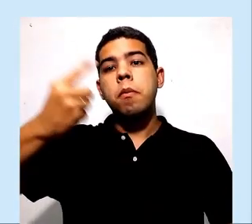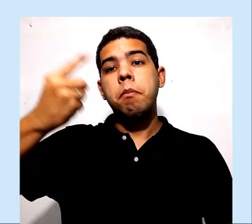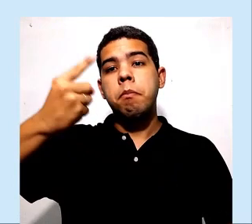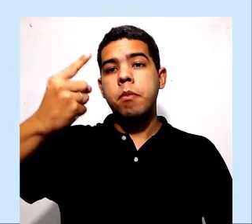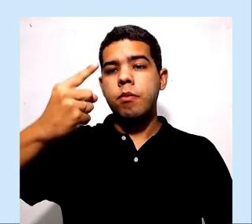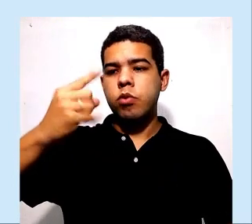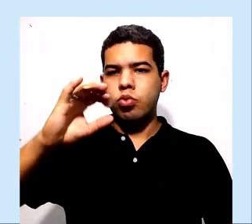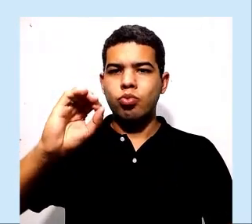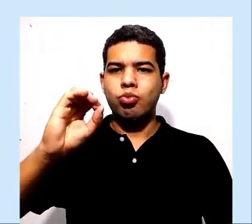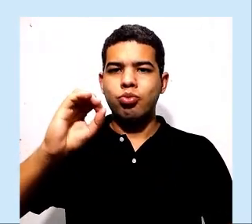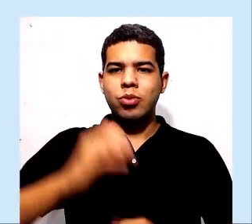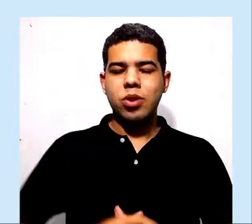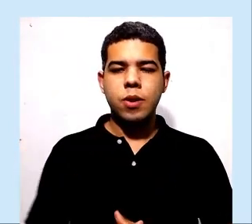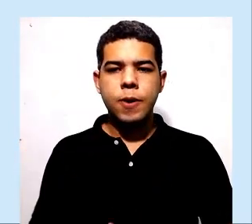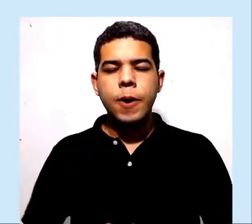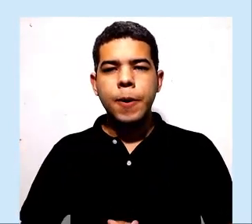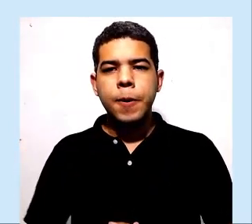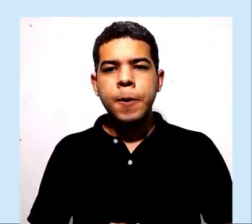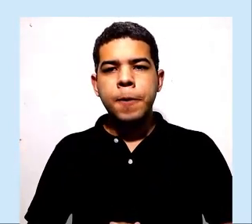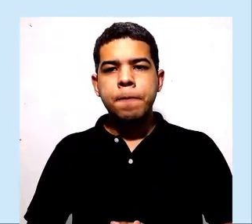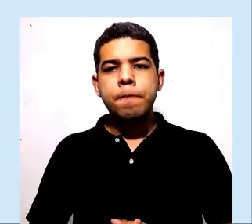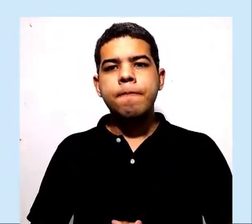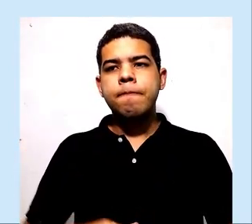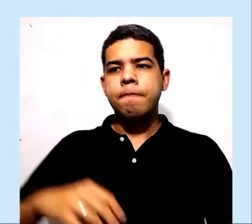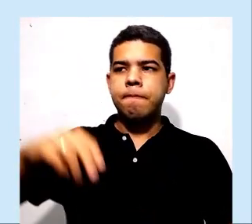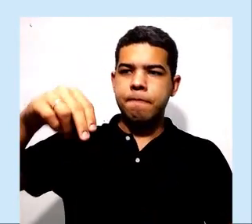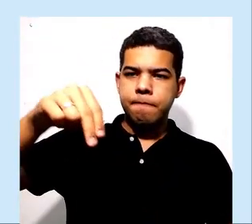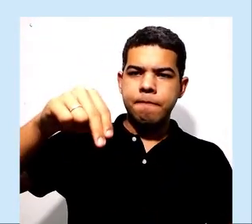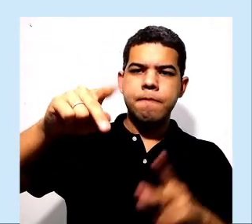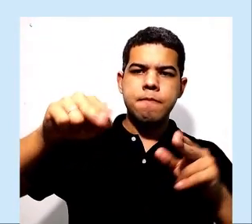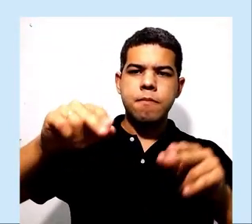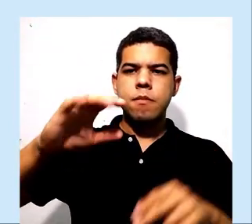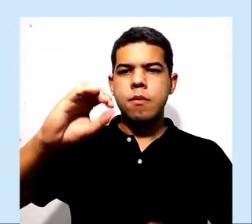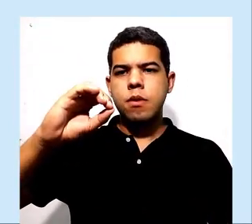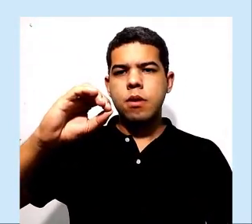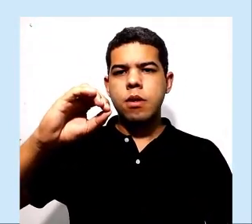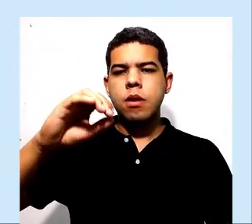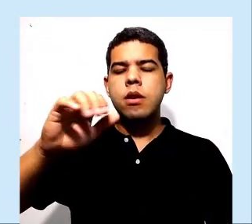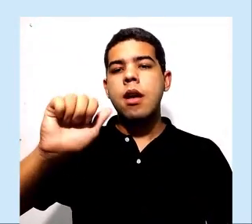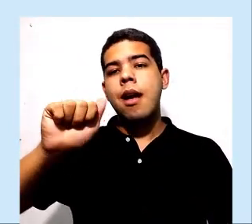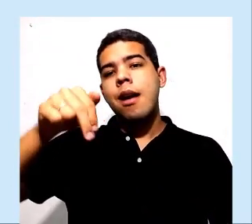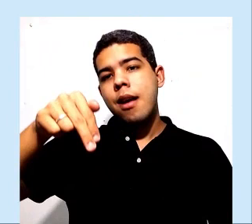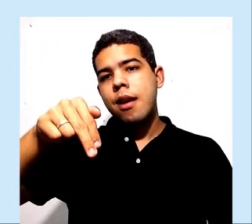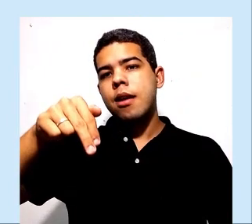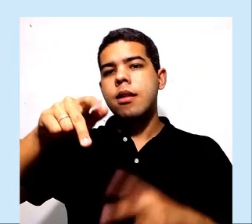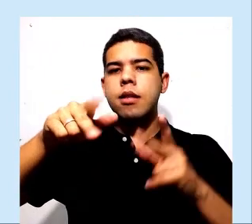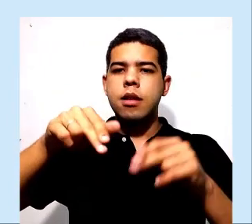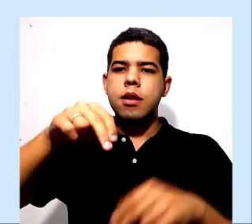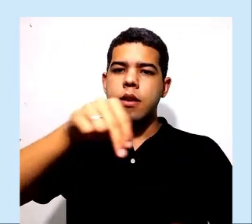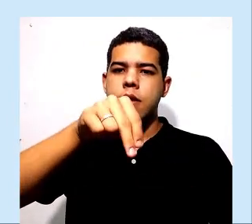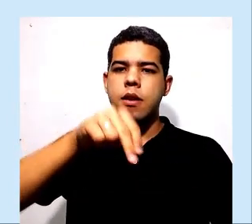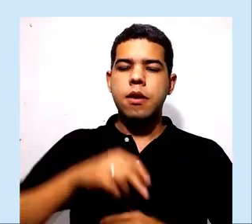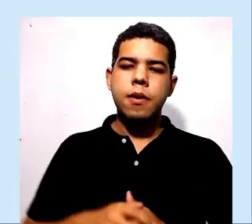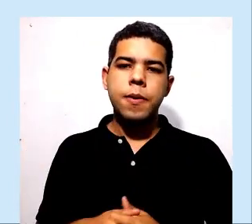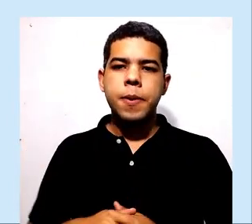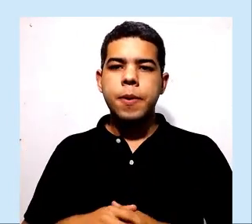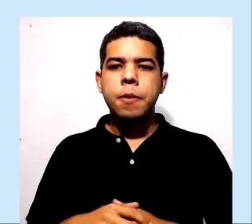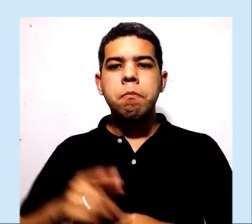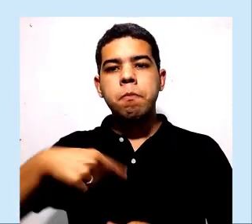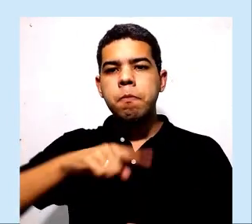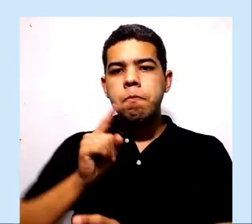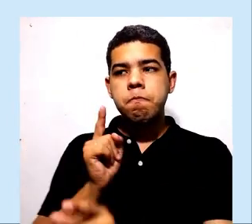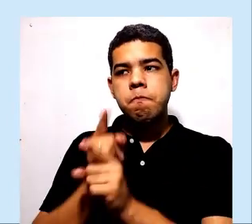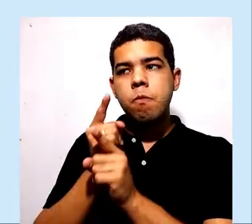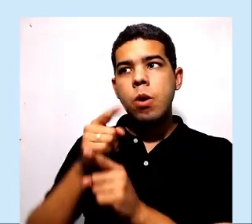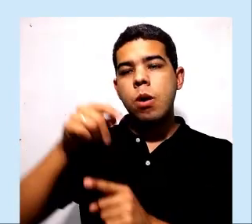0. Beleza? Então, n é igual a 0, a n igual a n. Onde, nesse caso, como eu quero o n